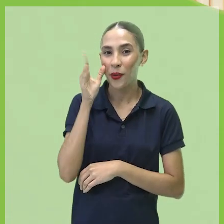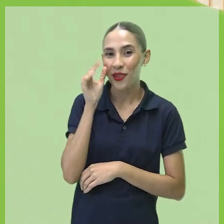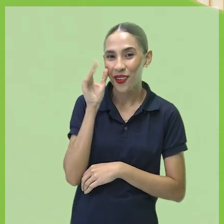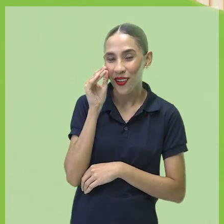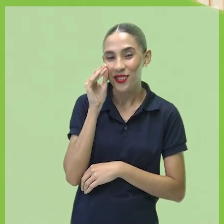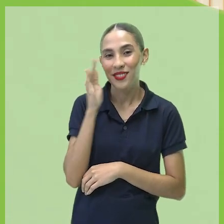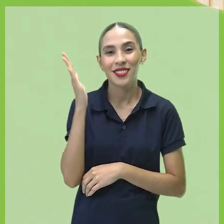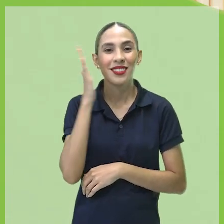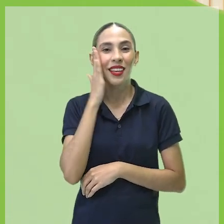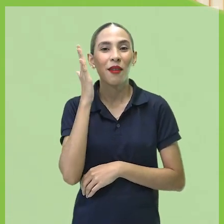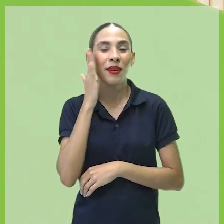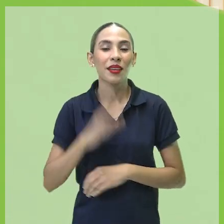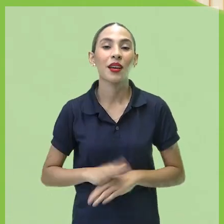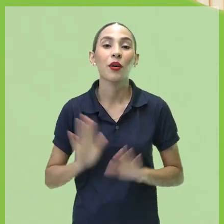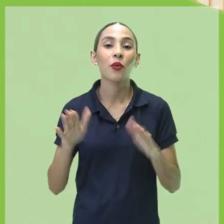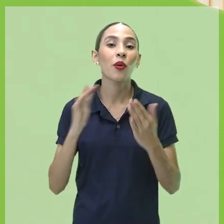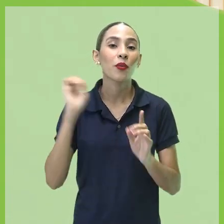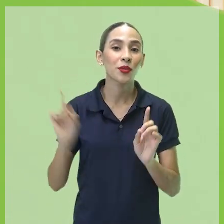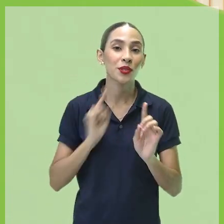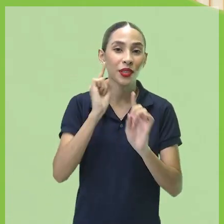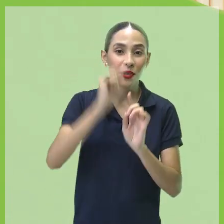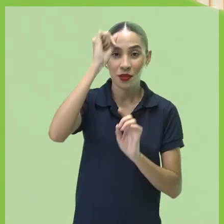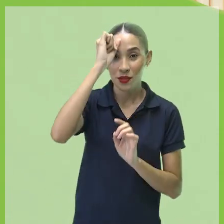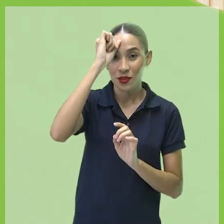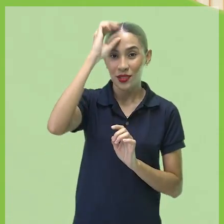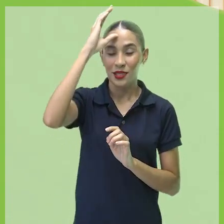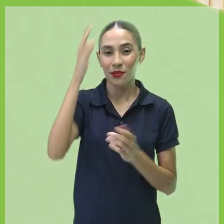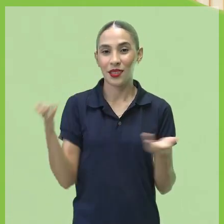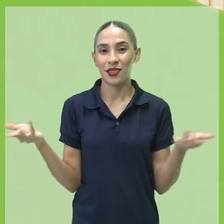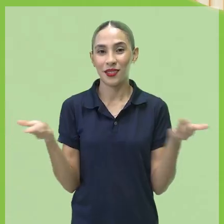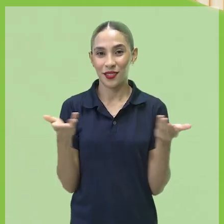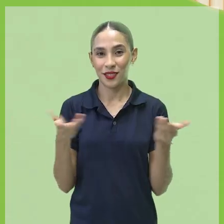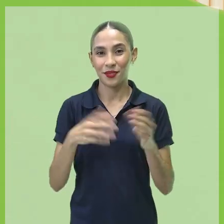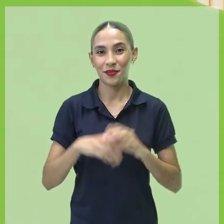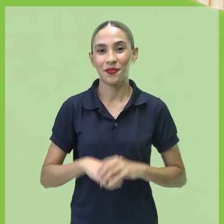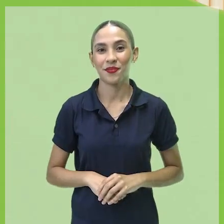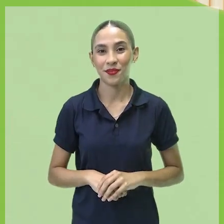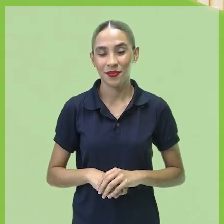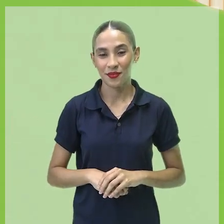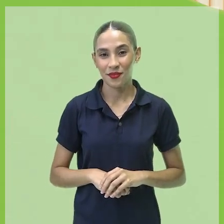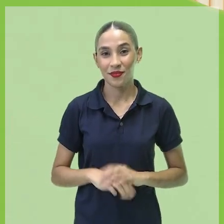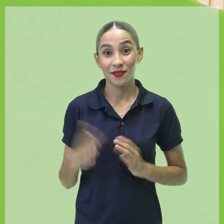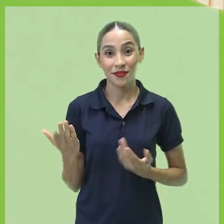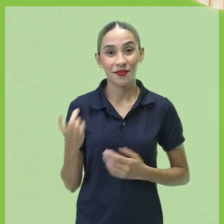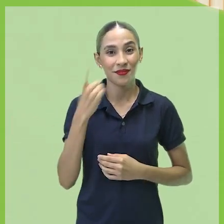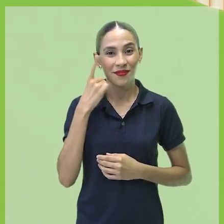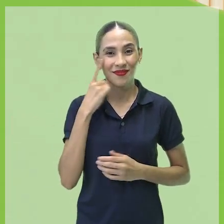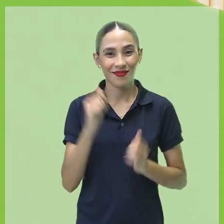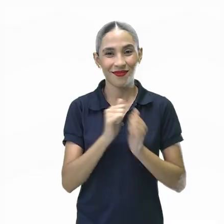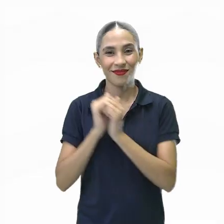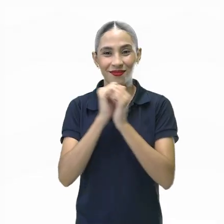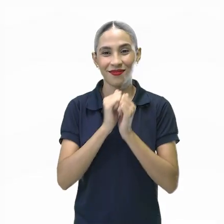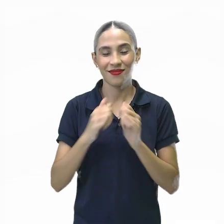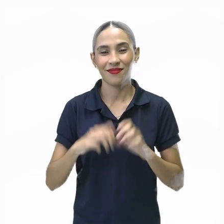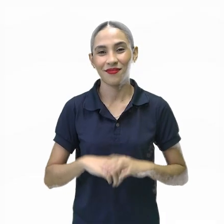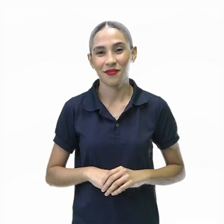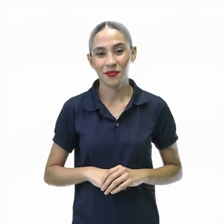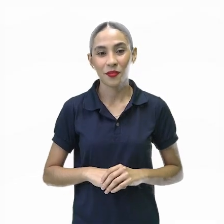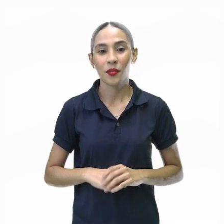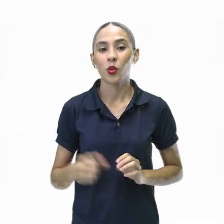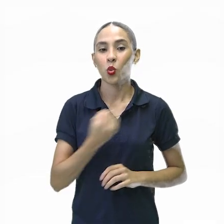estão curiosos para saber qual é o nosso objeto de conhecimento desta aula. Vamos juntos